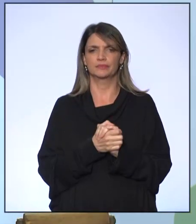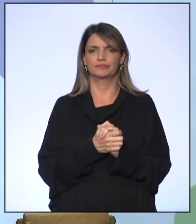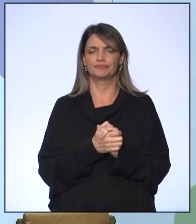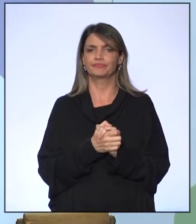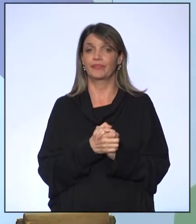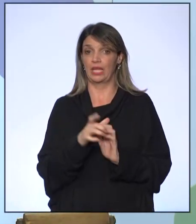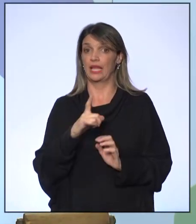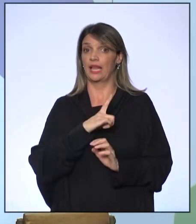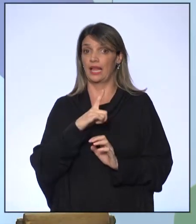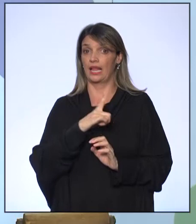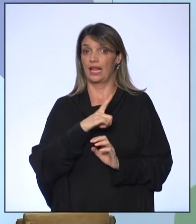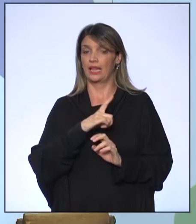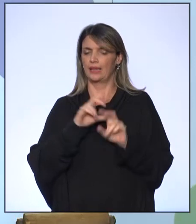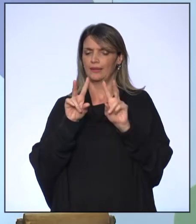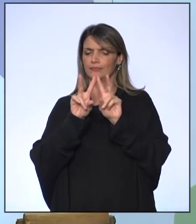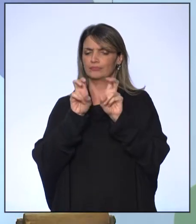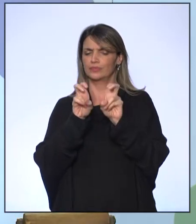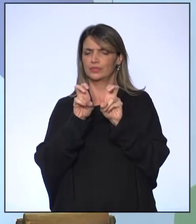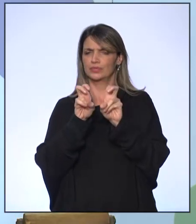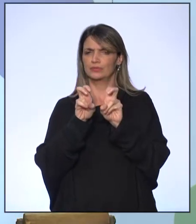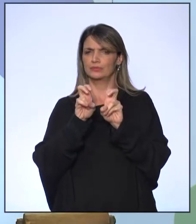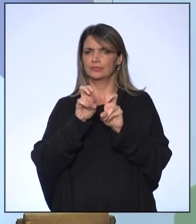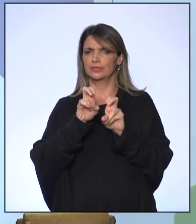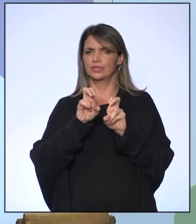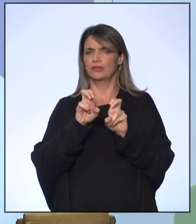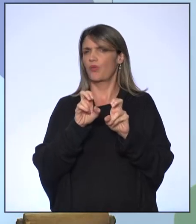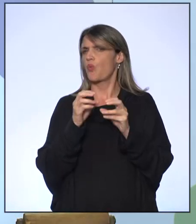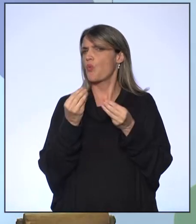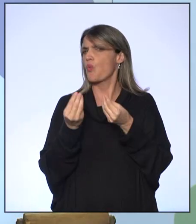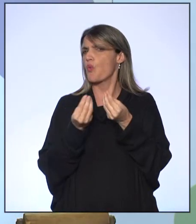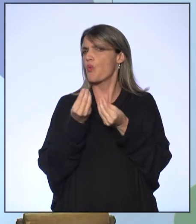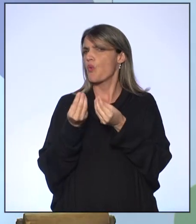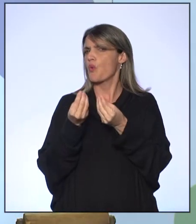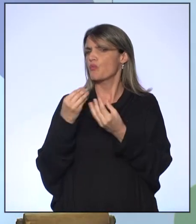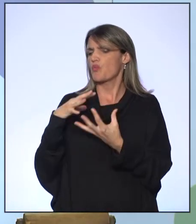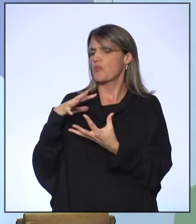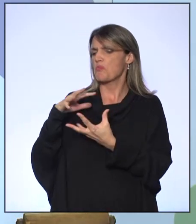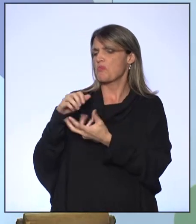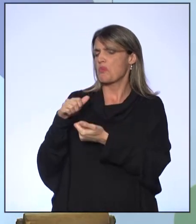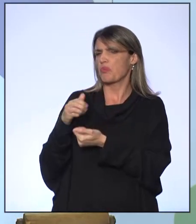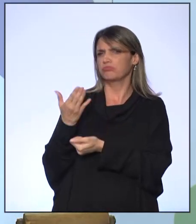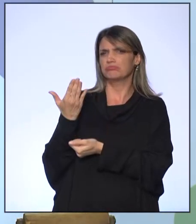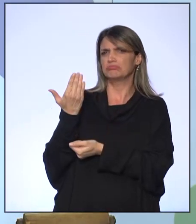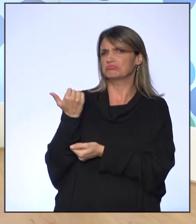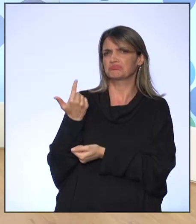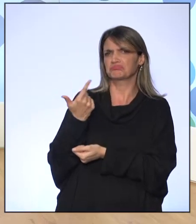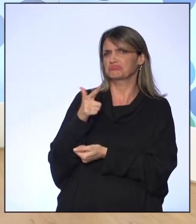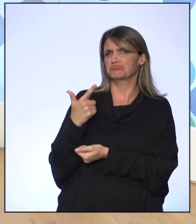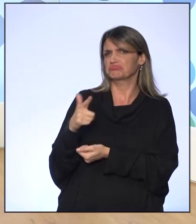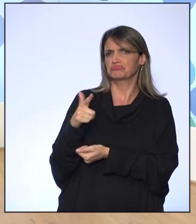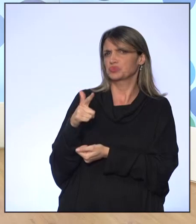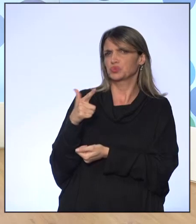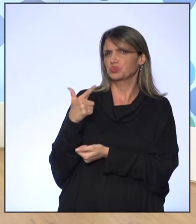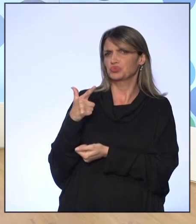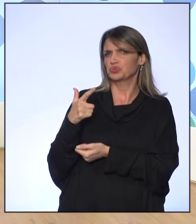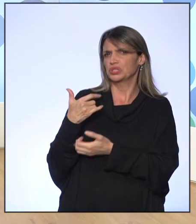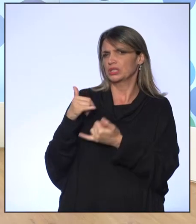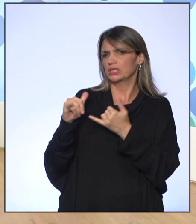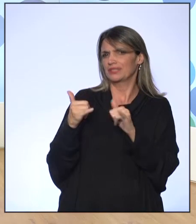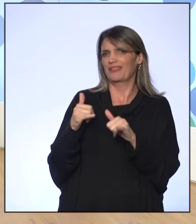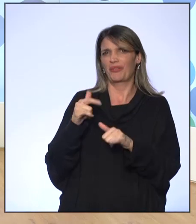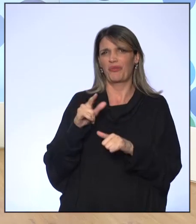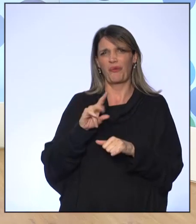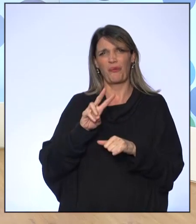envolvendo a eletricidade. Imaginou como foi o mundo sem a eletricidade? Gibas, o mundo sem eletricidade não tinha Wi-Fi. Não